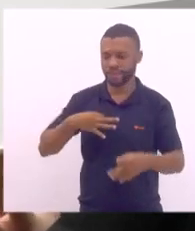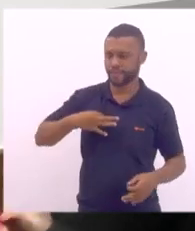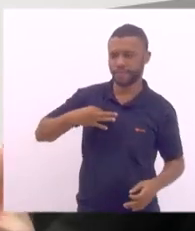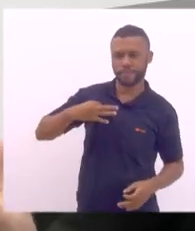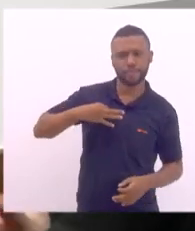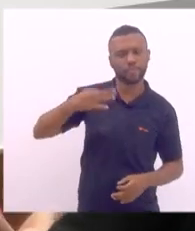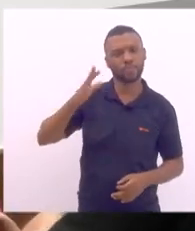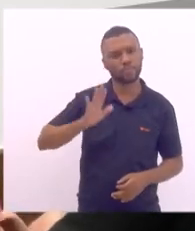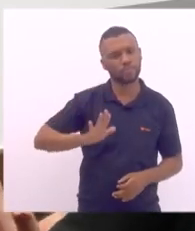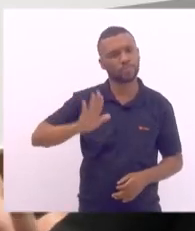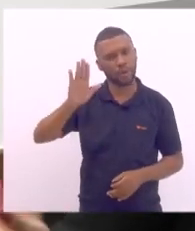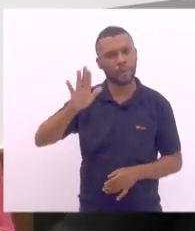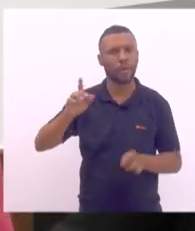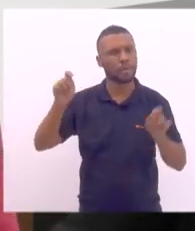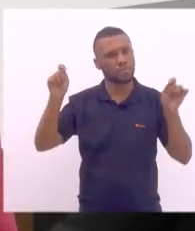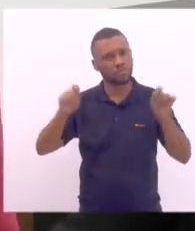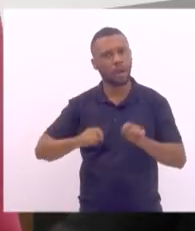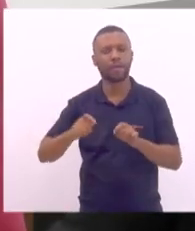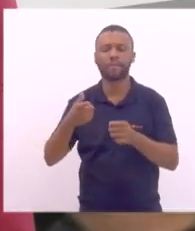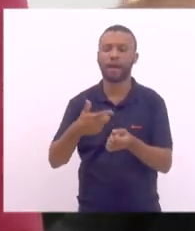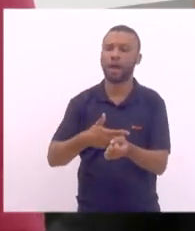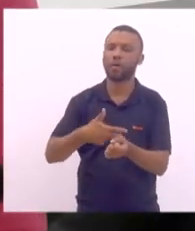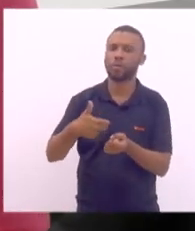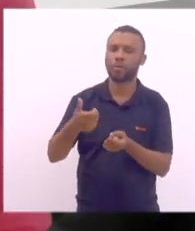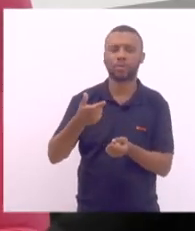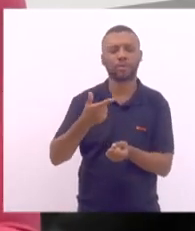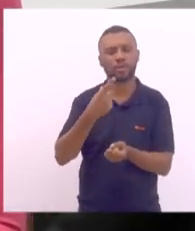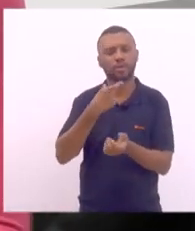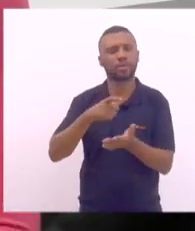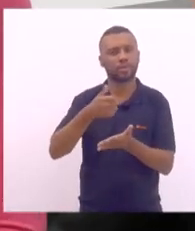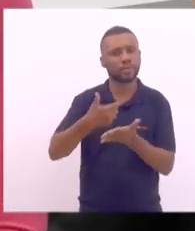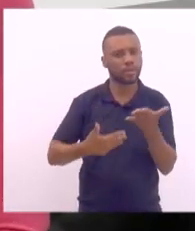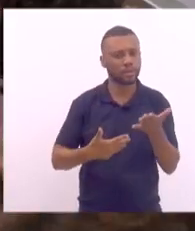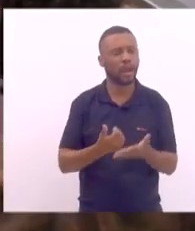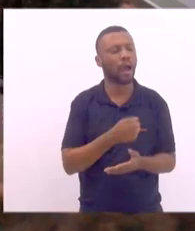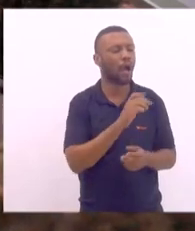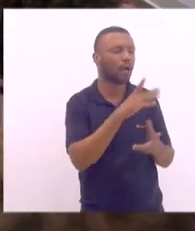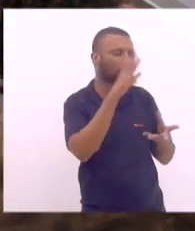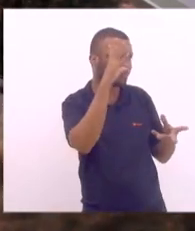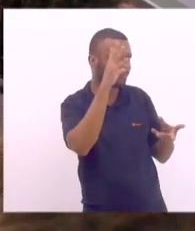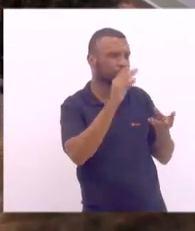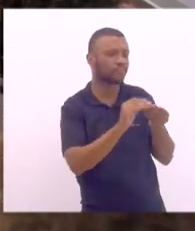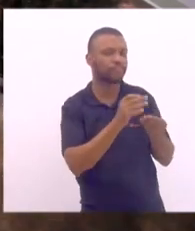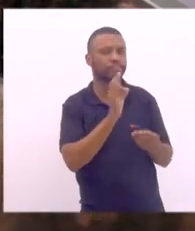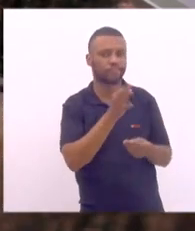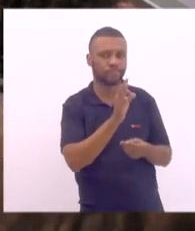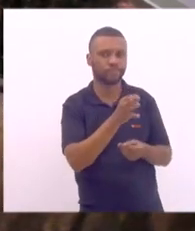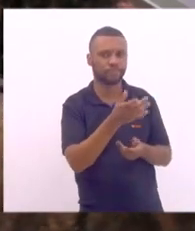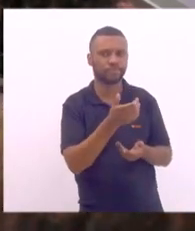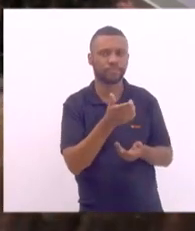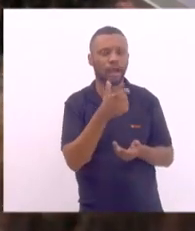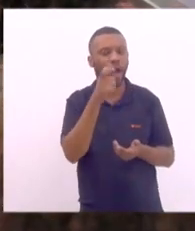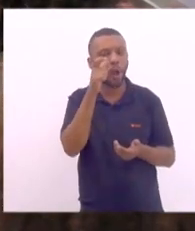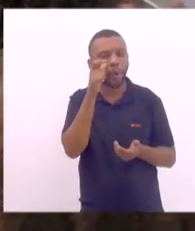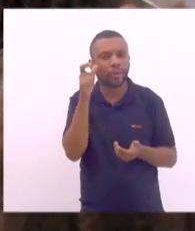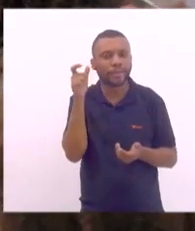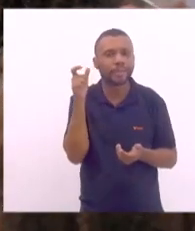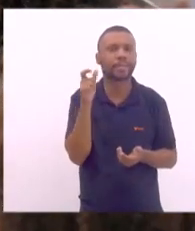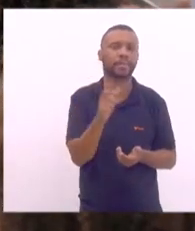voluntariem para poder estar fazendo as doações. Eu entendi até o interesse,